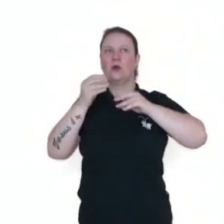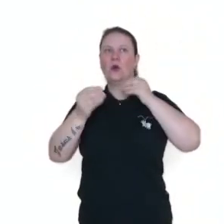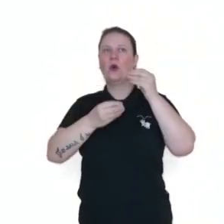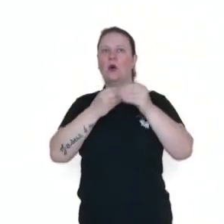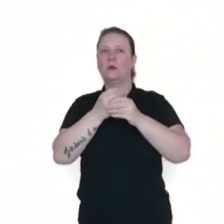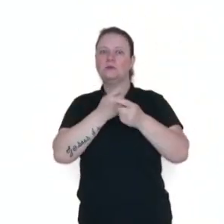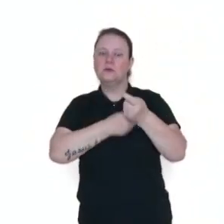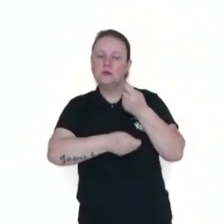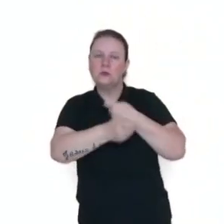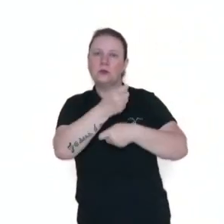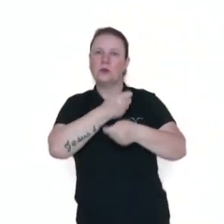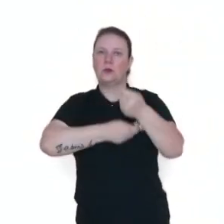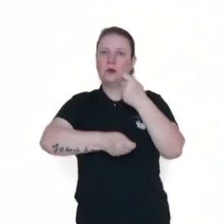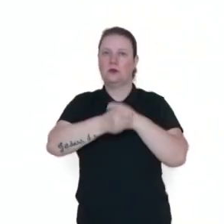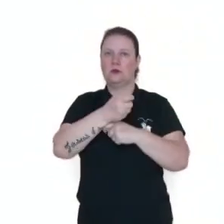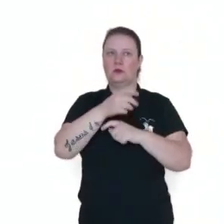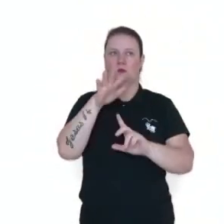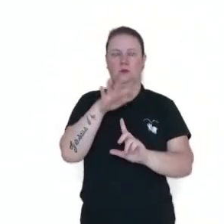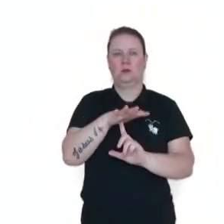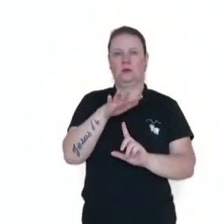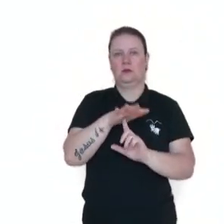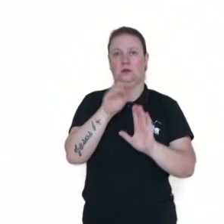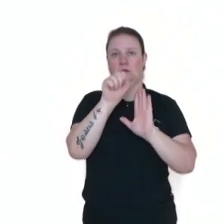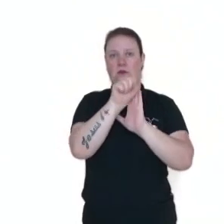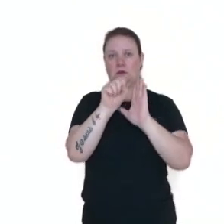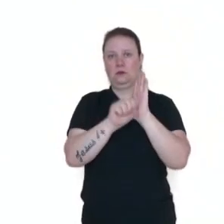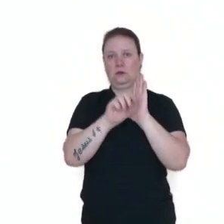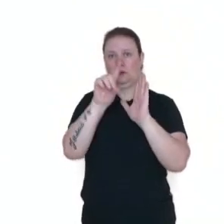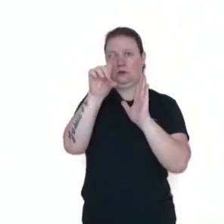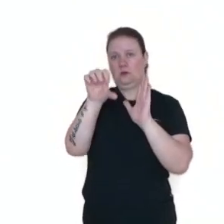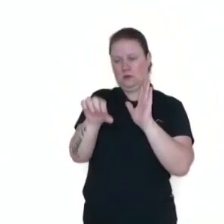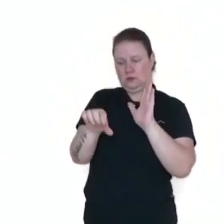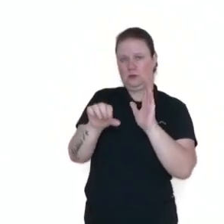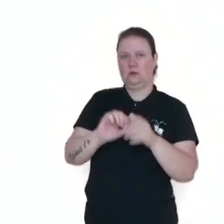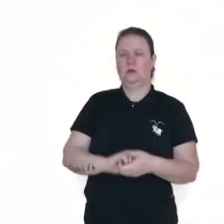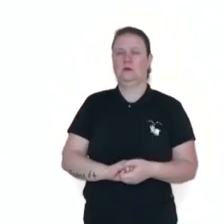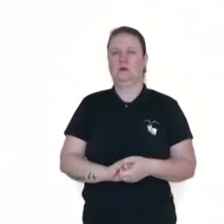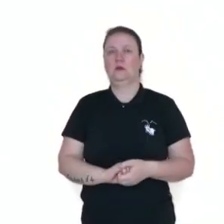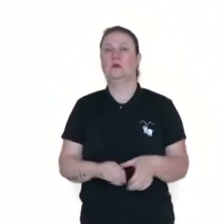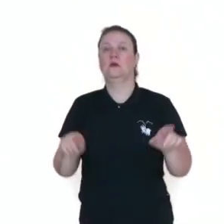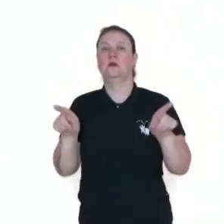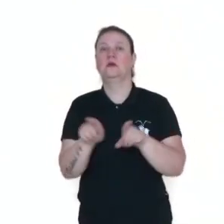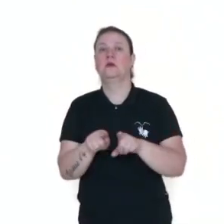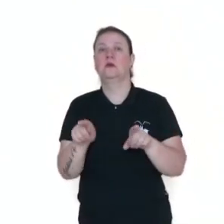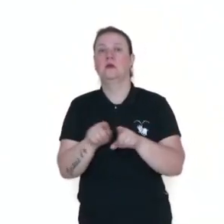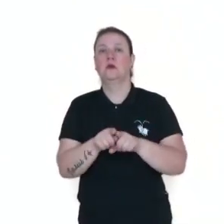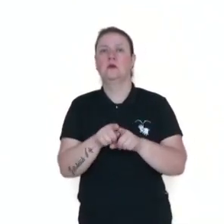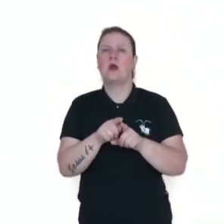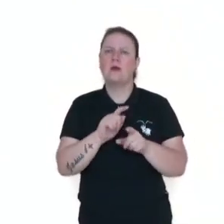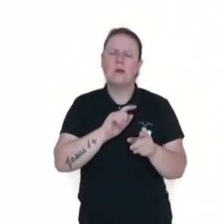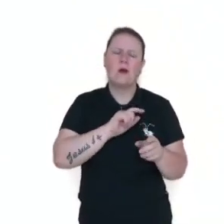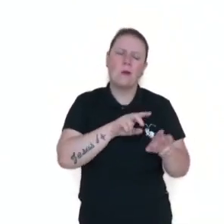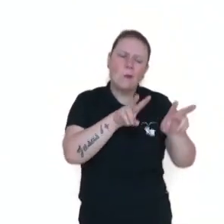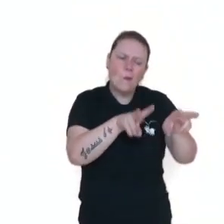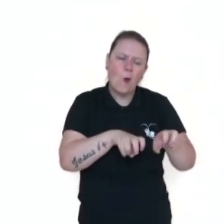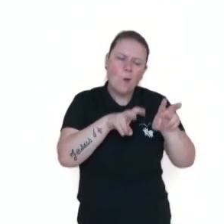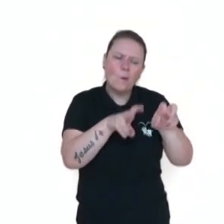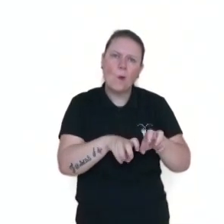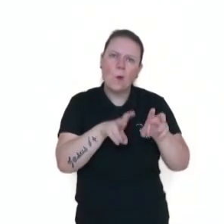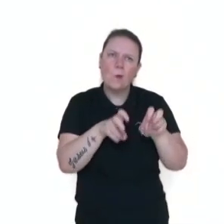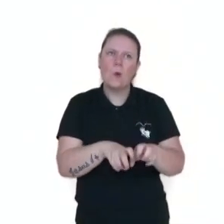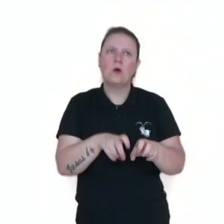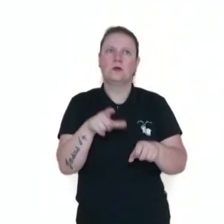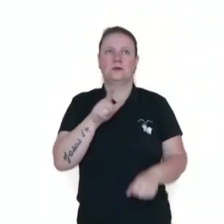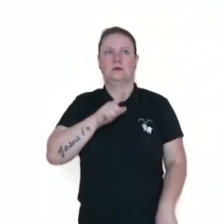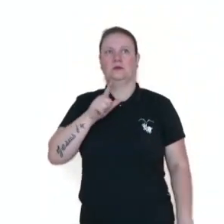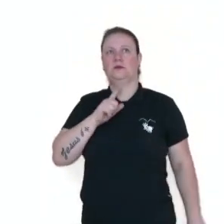a economia paranaense no século XIX. E dentre um dos grandes produtores de erva mate,